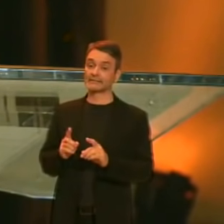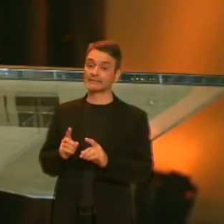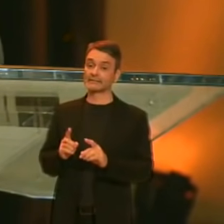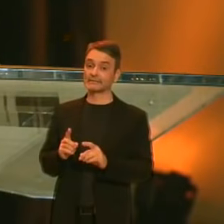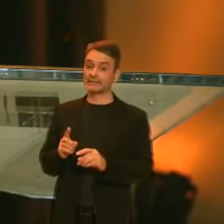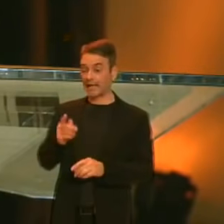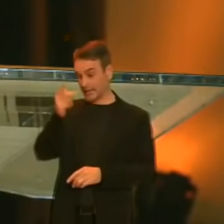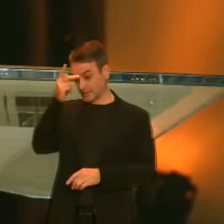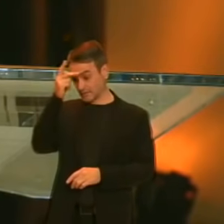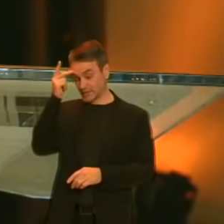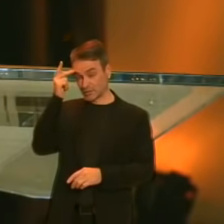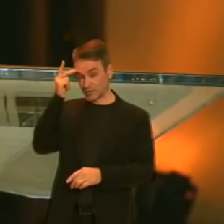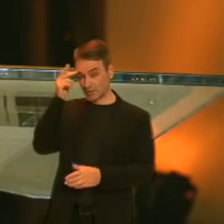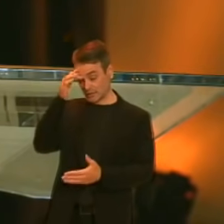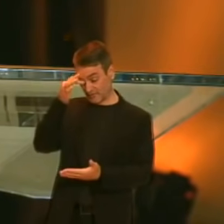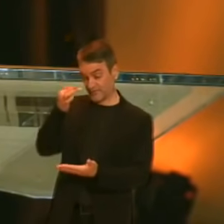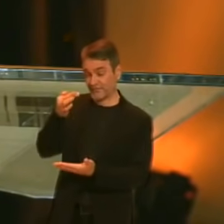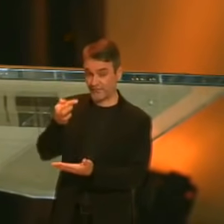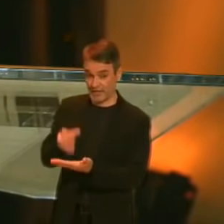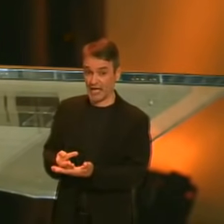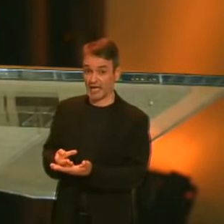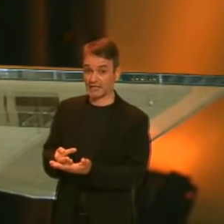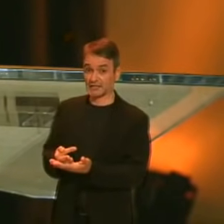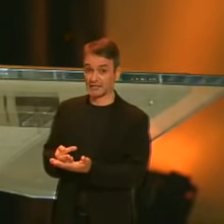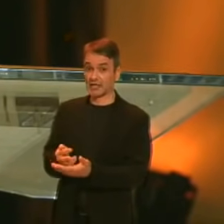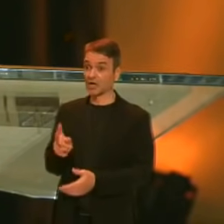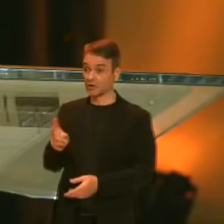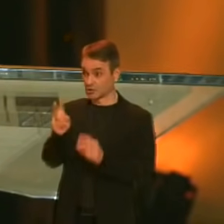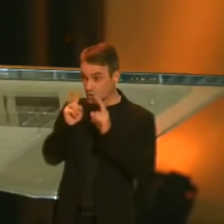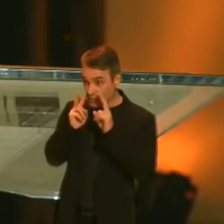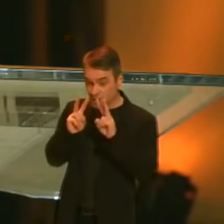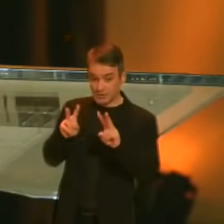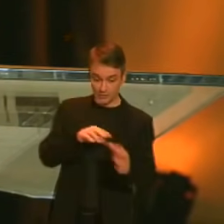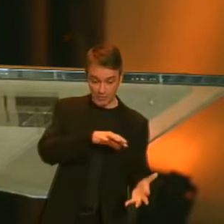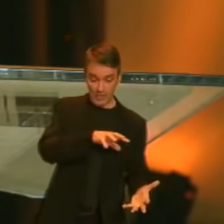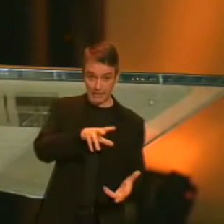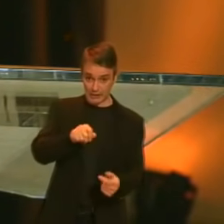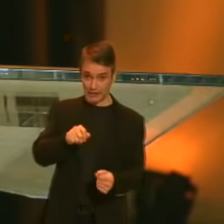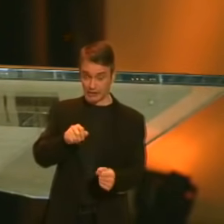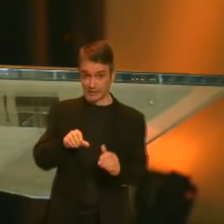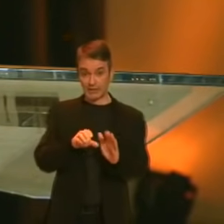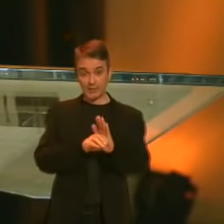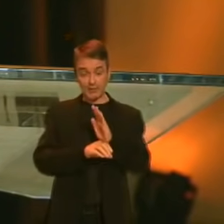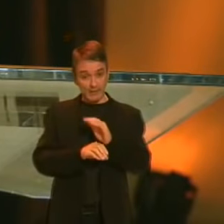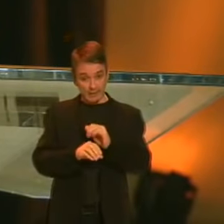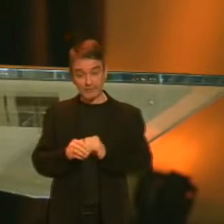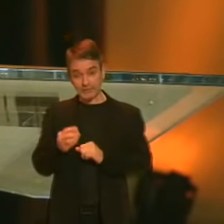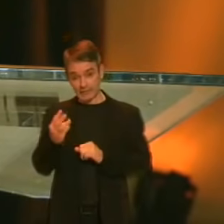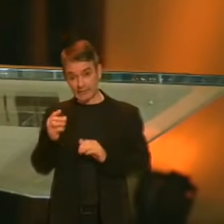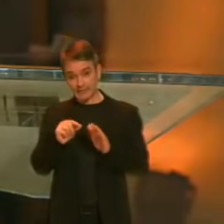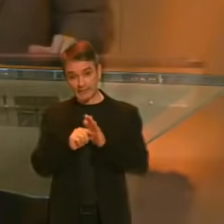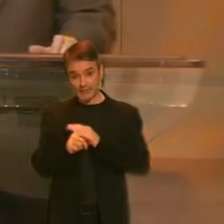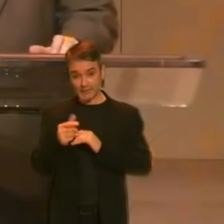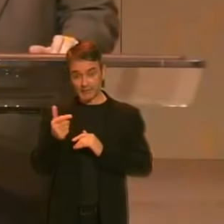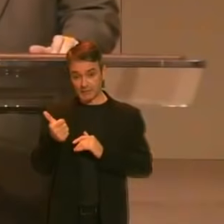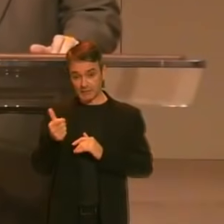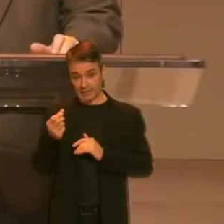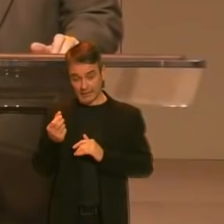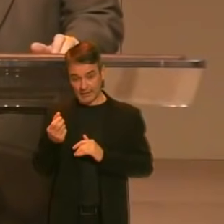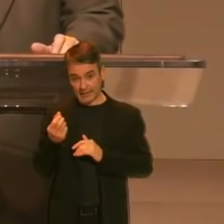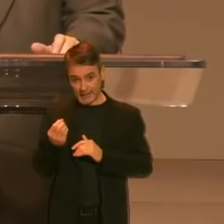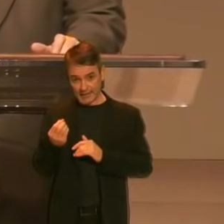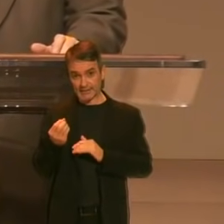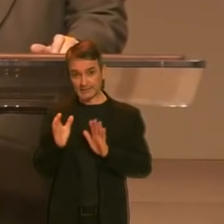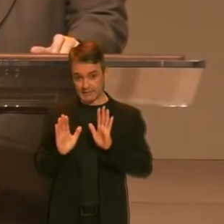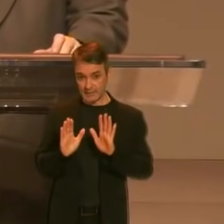como testemunha nessa terra. E é isso que diz Apocalipse capítulo 3, verso 10. Vocês têm obedecido